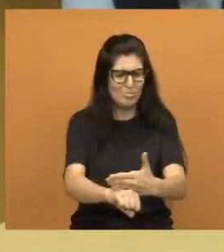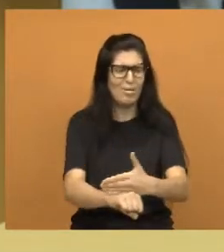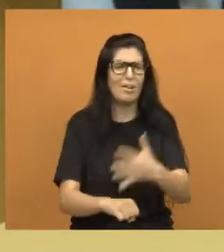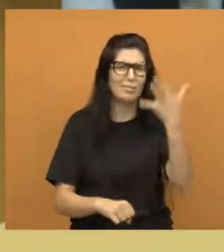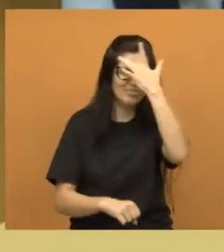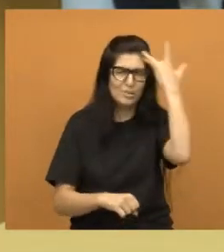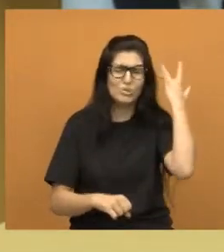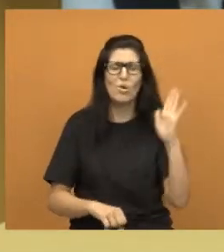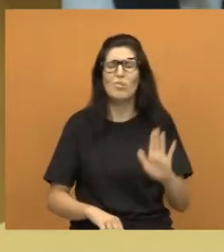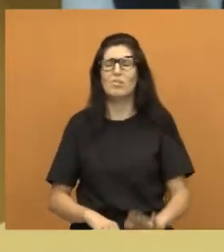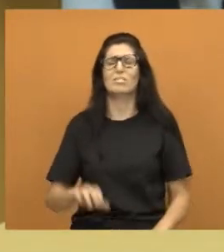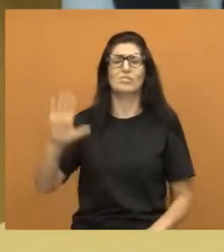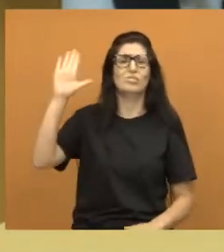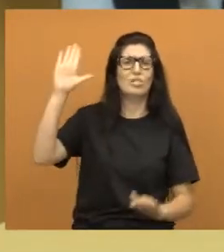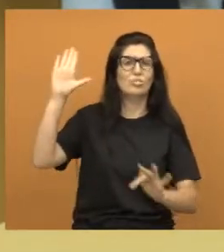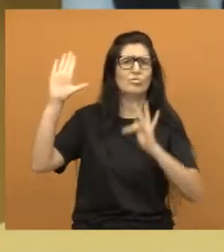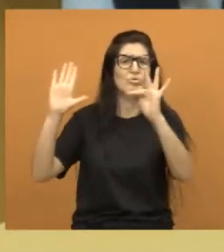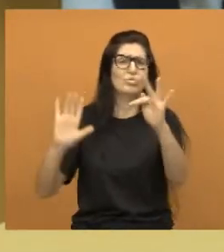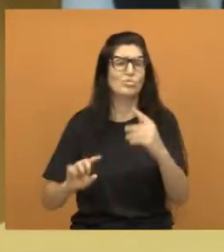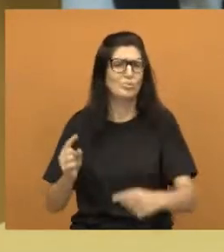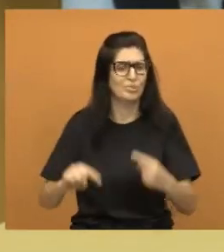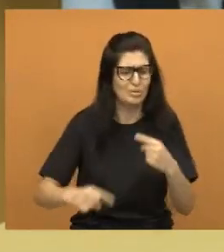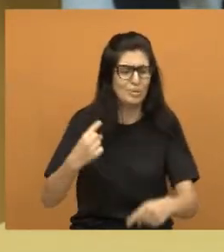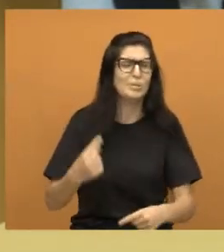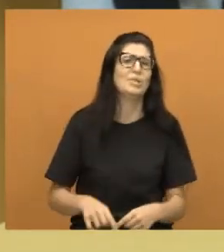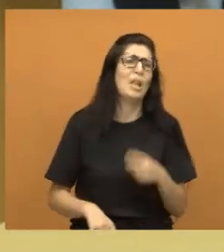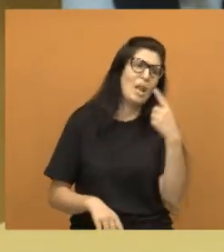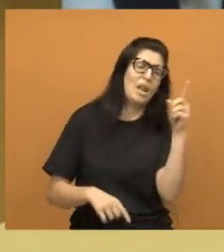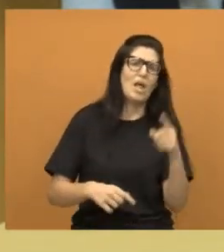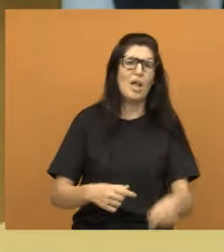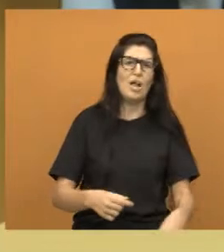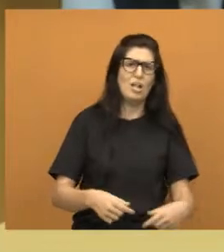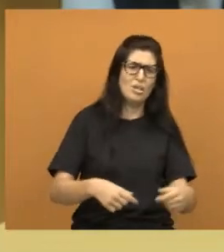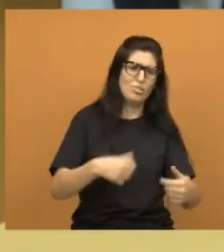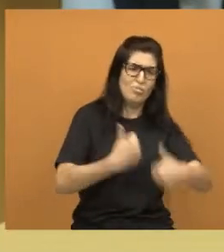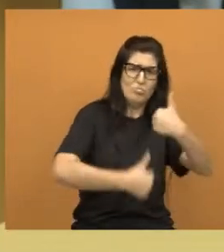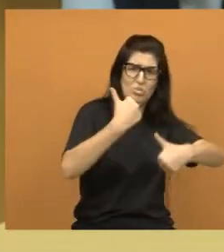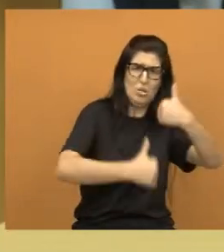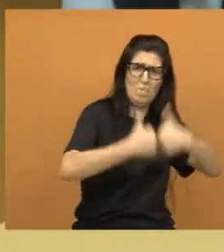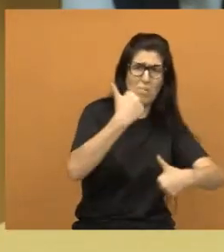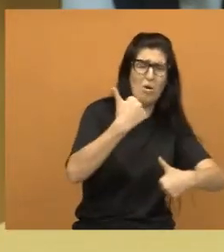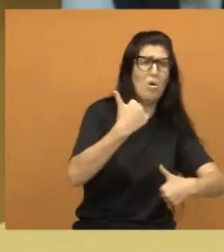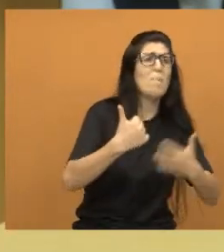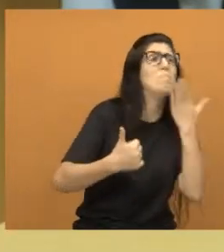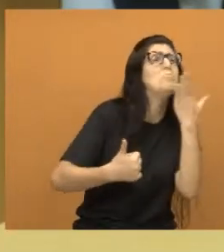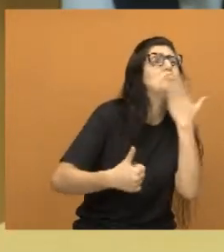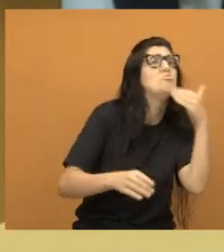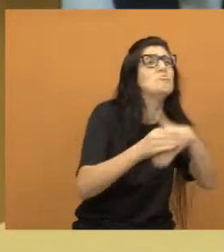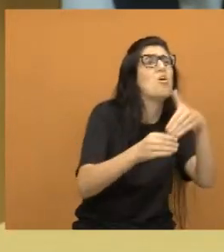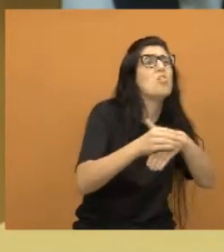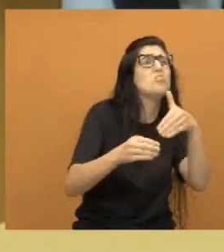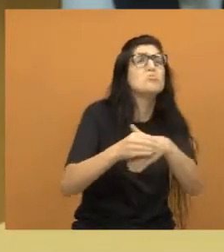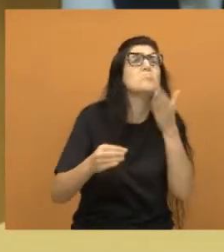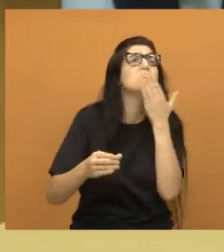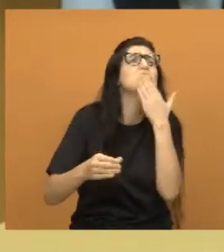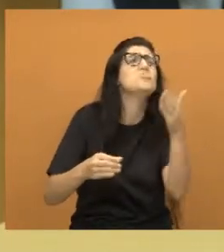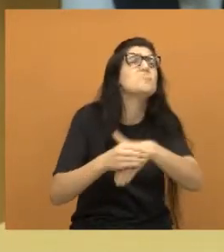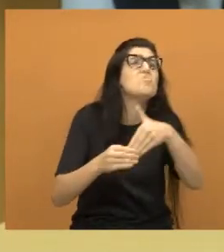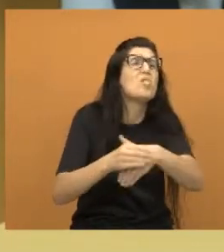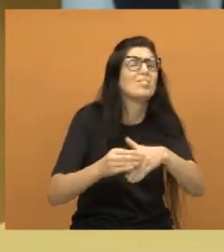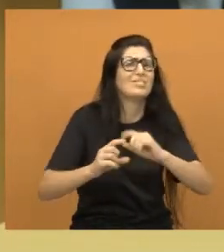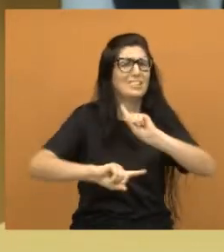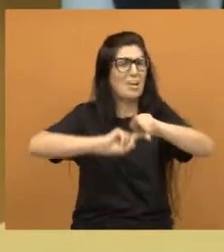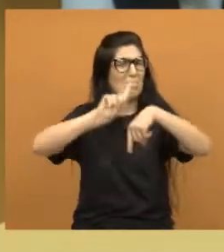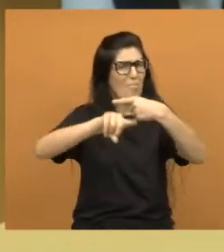candidato em campo de futebol só na época da campanha, depois nunca mais volta. Tem